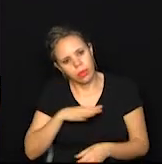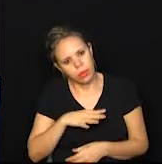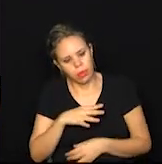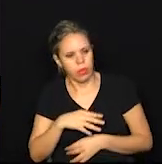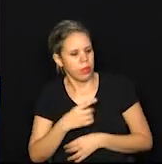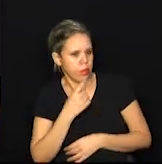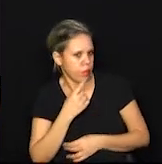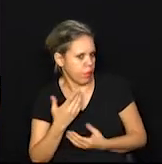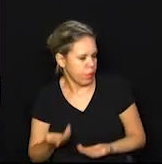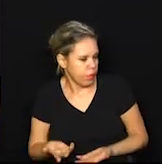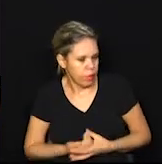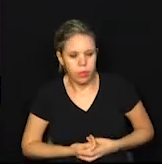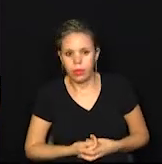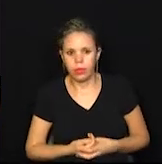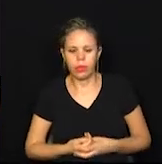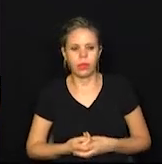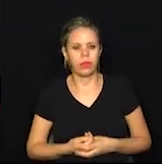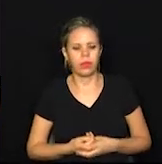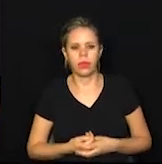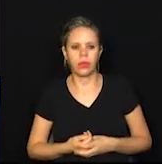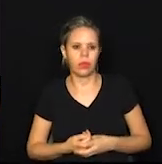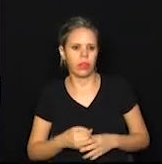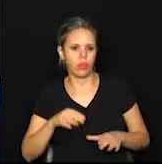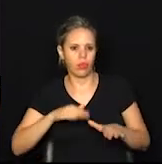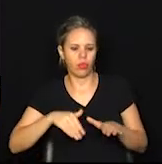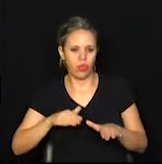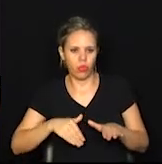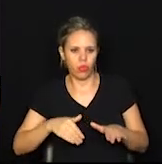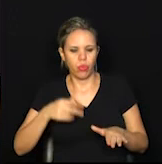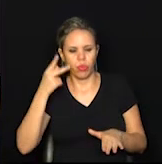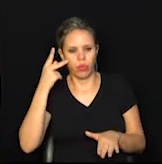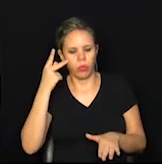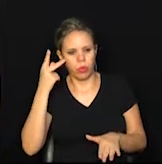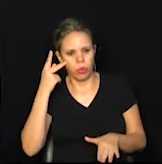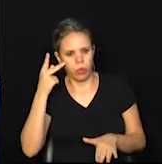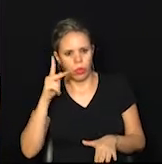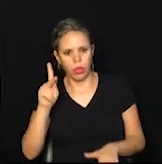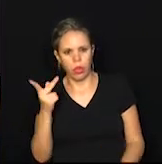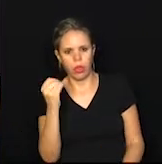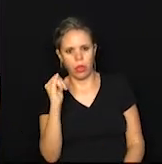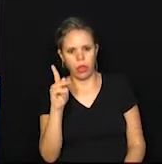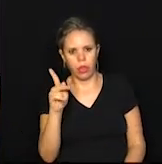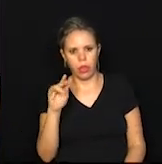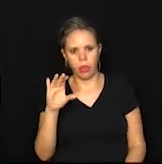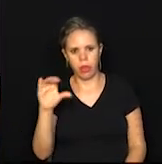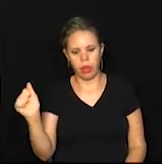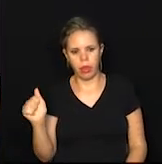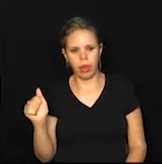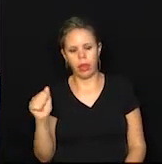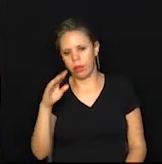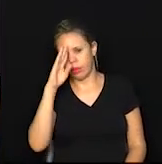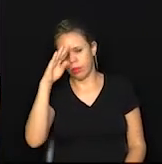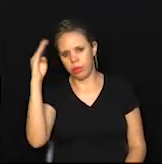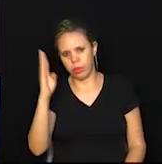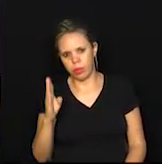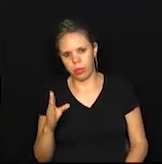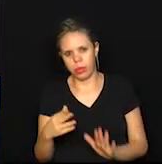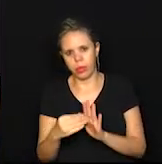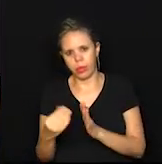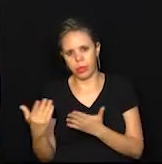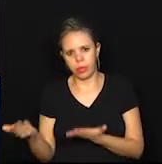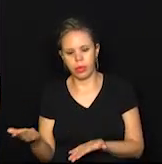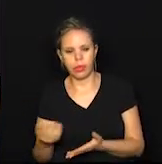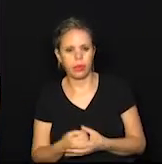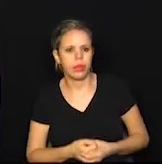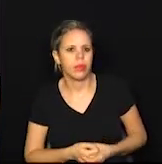cidade. Fonte São Paulo e Hípica são clubes que se destacam nacionalmente nessa modalidade.